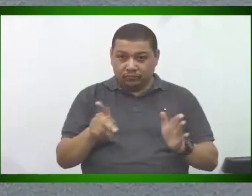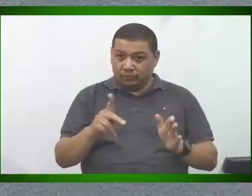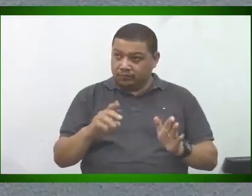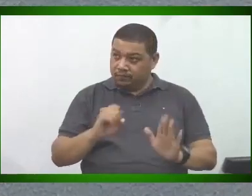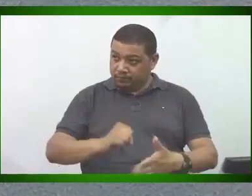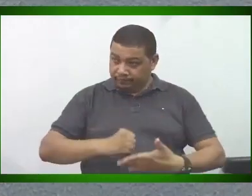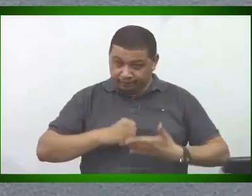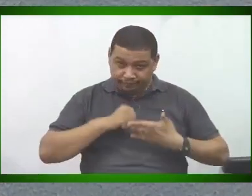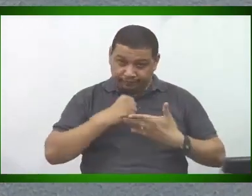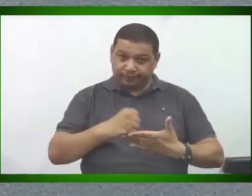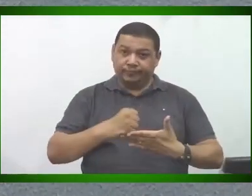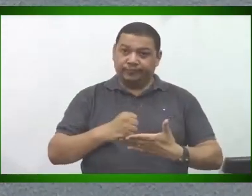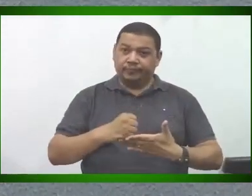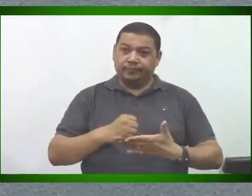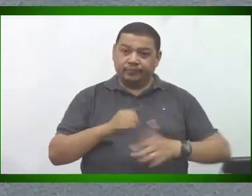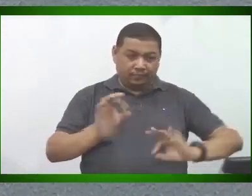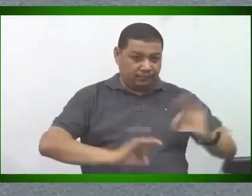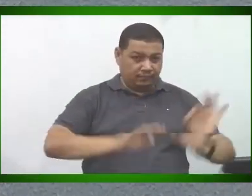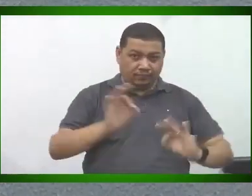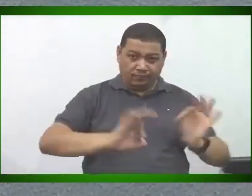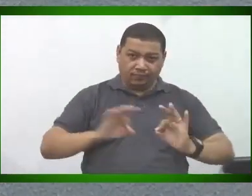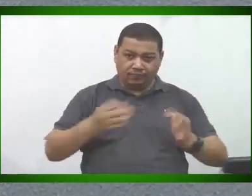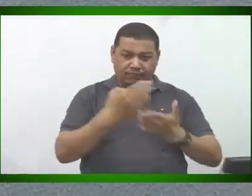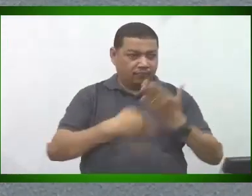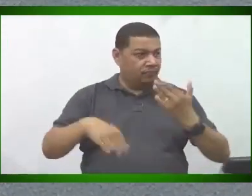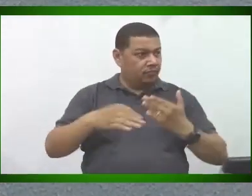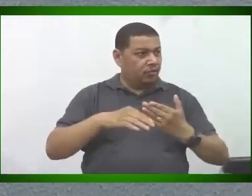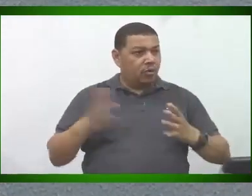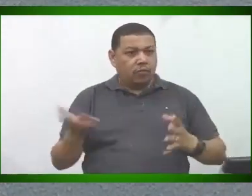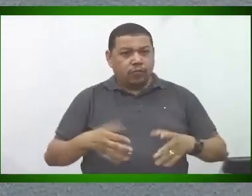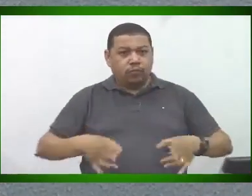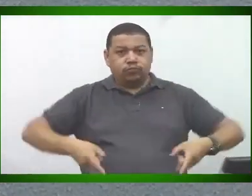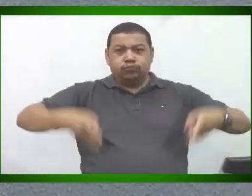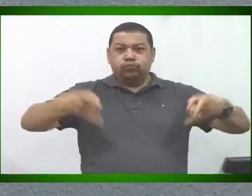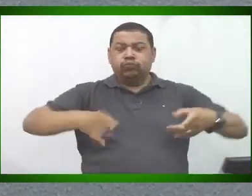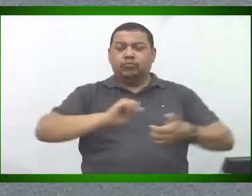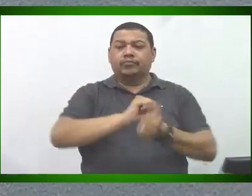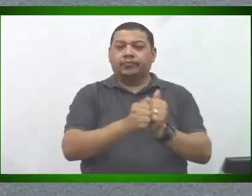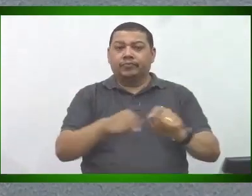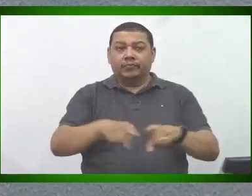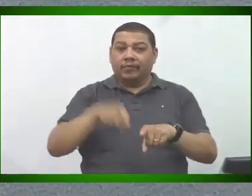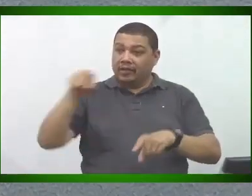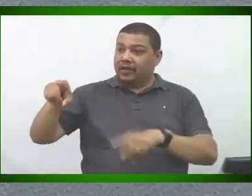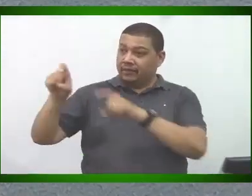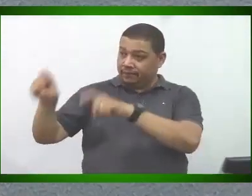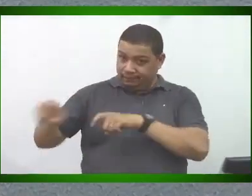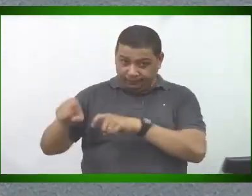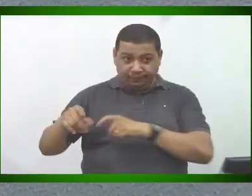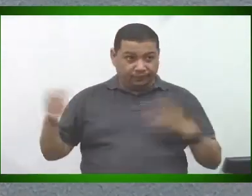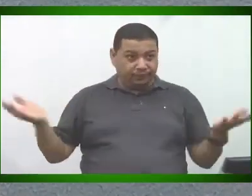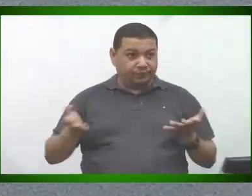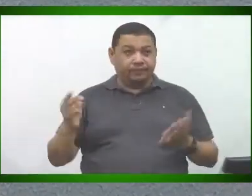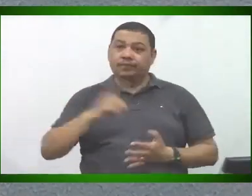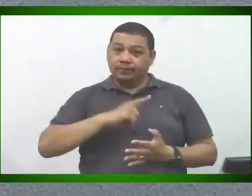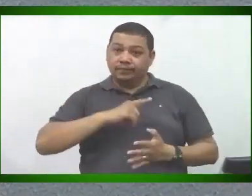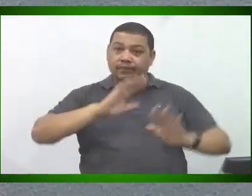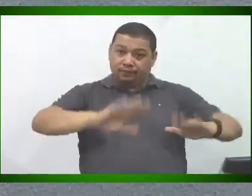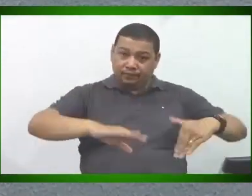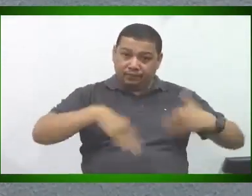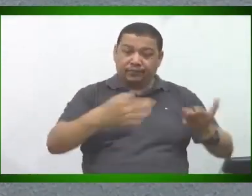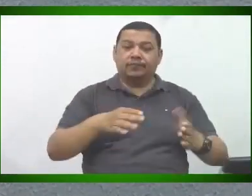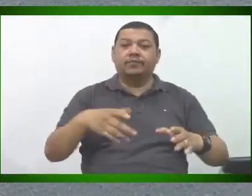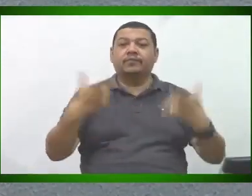irá contribuir muito na manutenção dos campos aqui da cidade e também da zona rural. Hoje nós fizemos essa entrega à